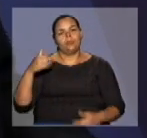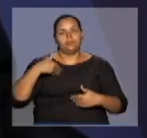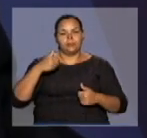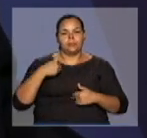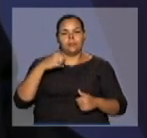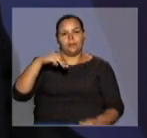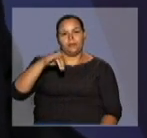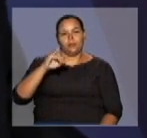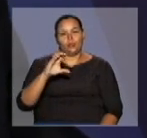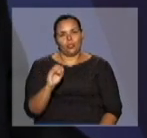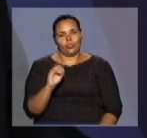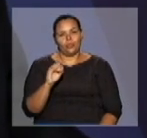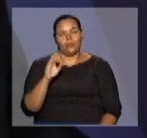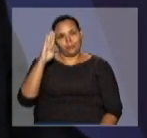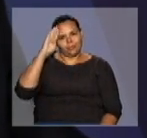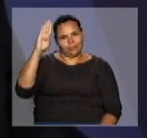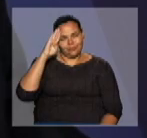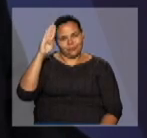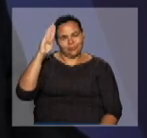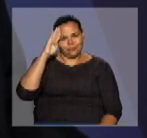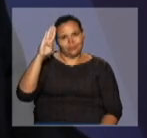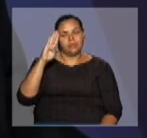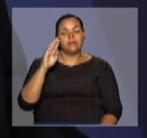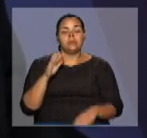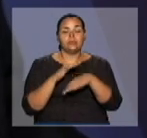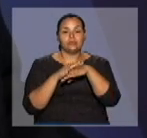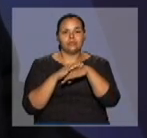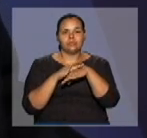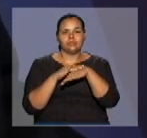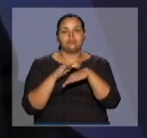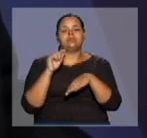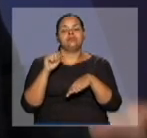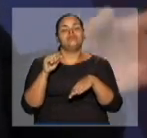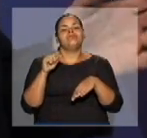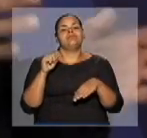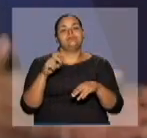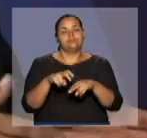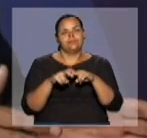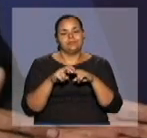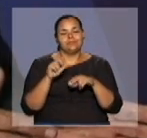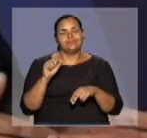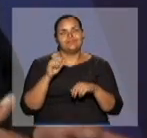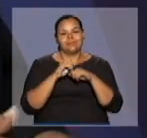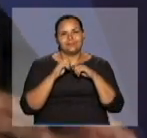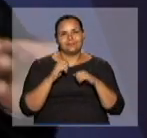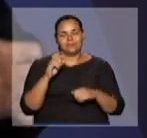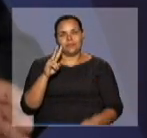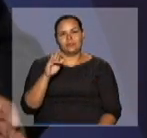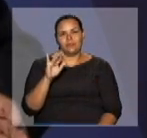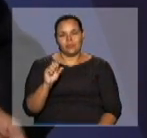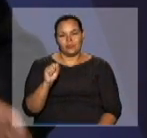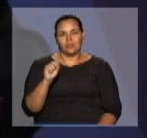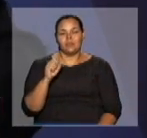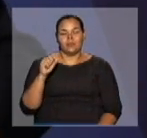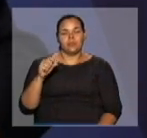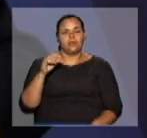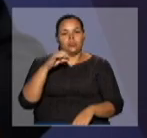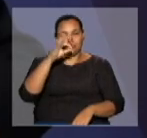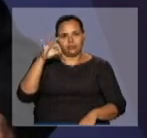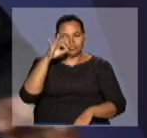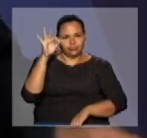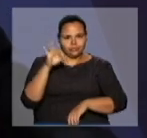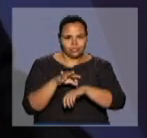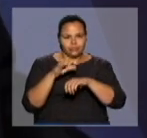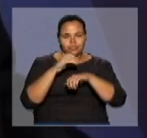são os principais, né, nesse ciclo. E a doença é causada por um vírus e transmitida por um